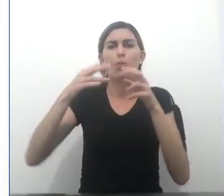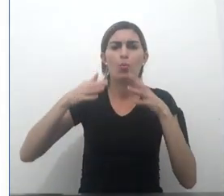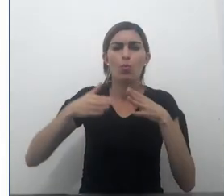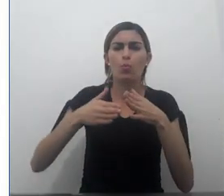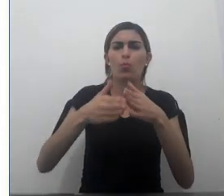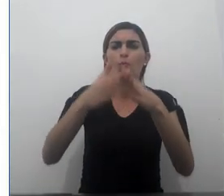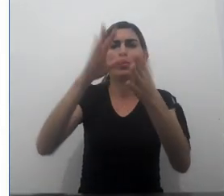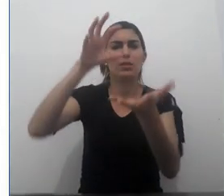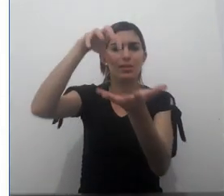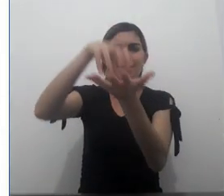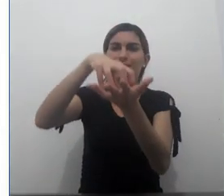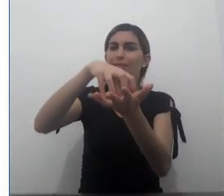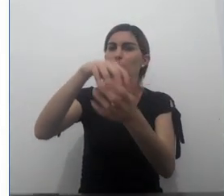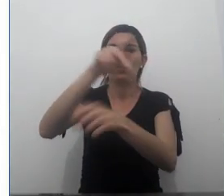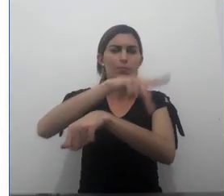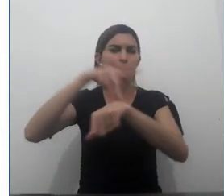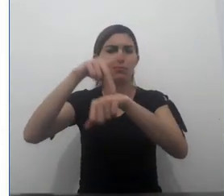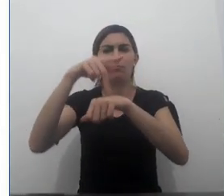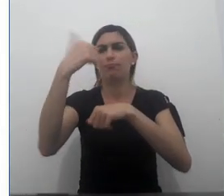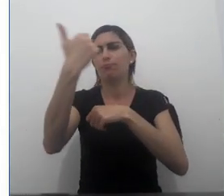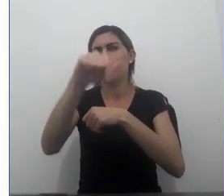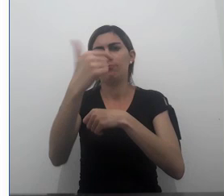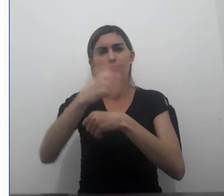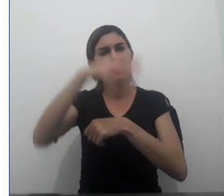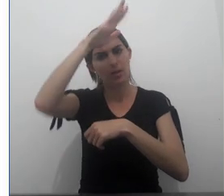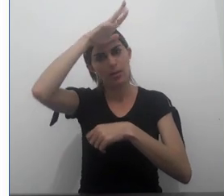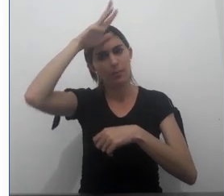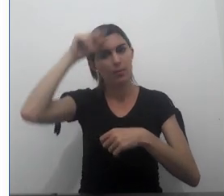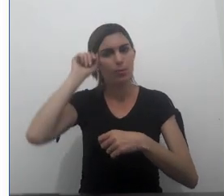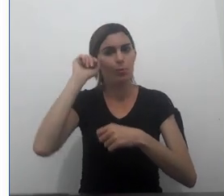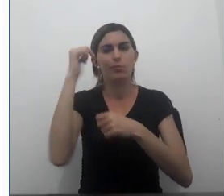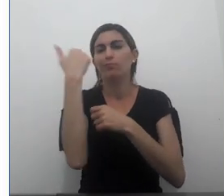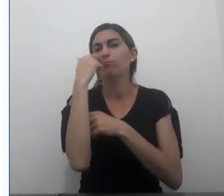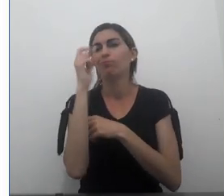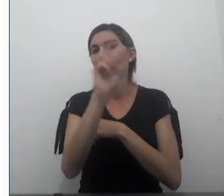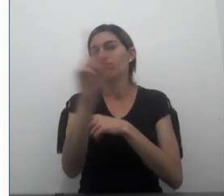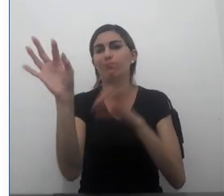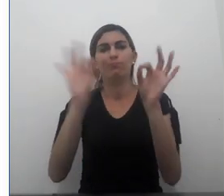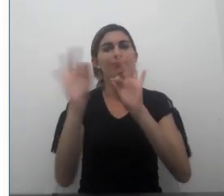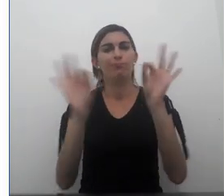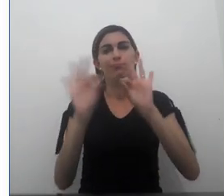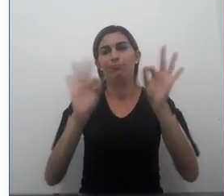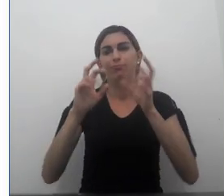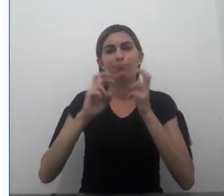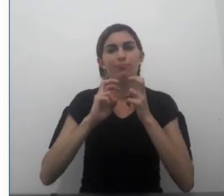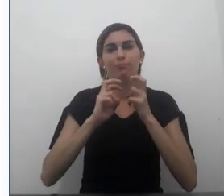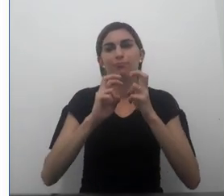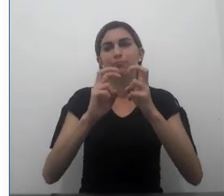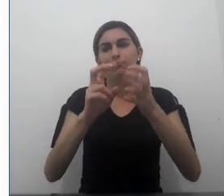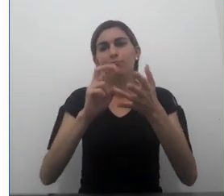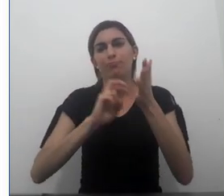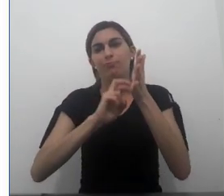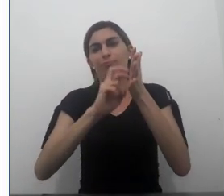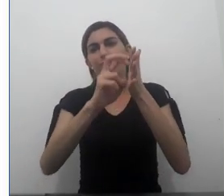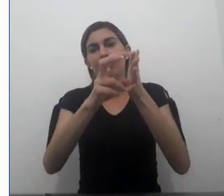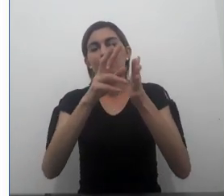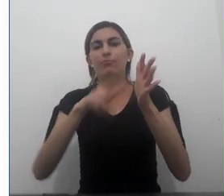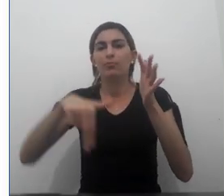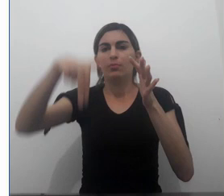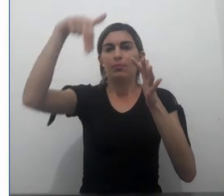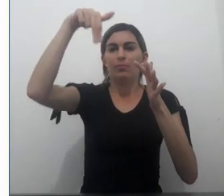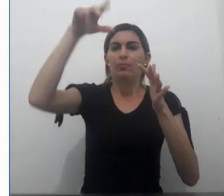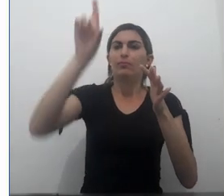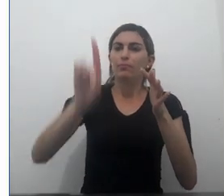malha ferroviária no centro do país, tá? Na região amazônica a gente não vê ferrovias, né, praticamente. Na